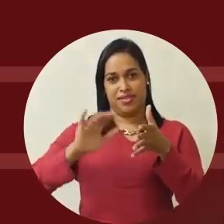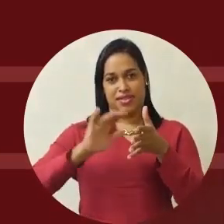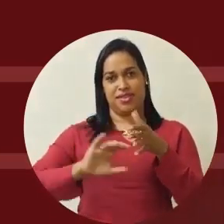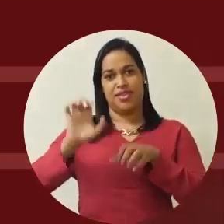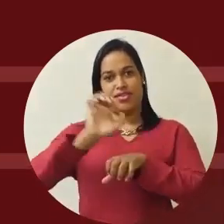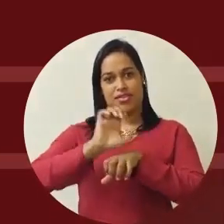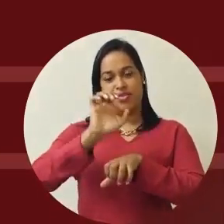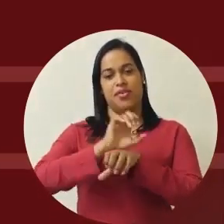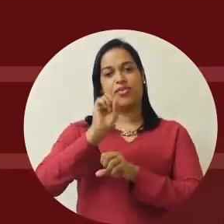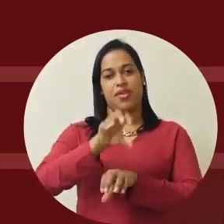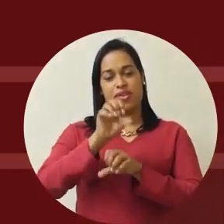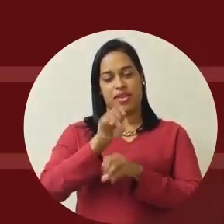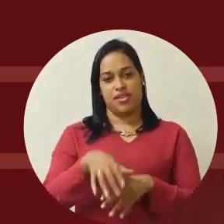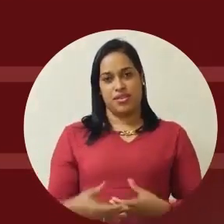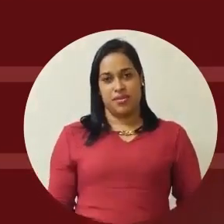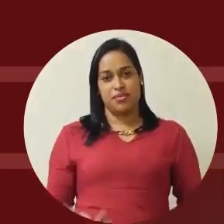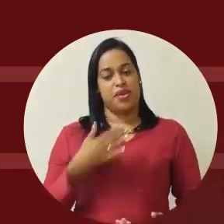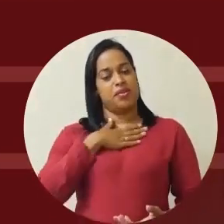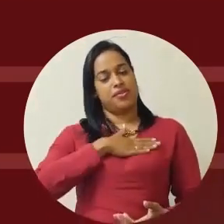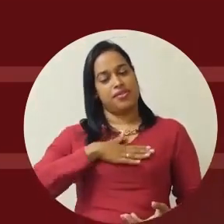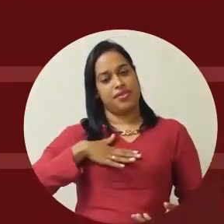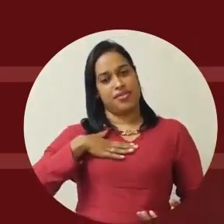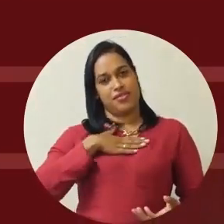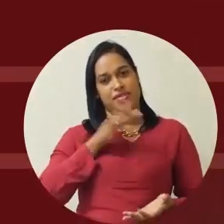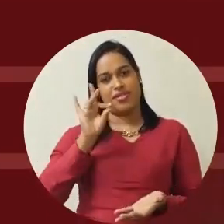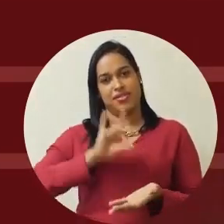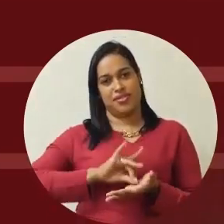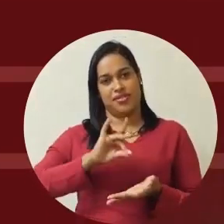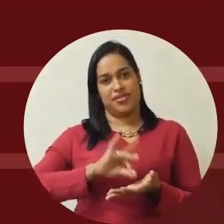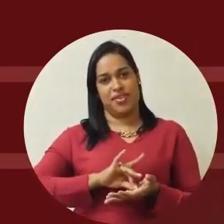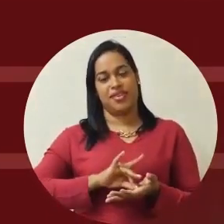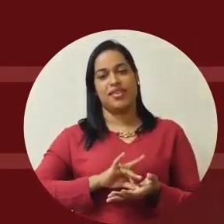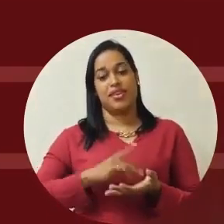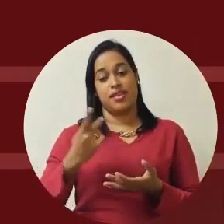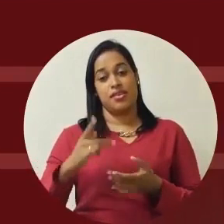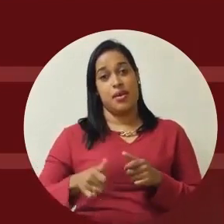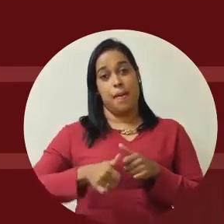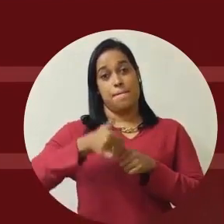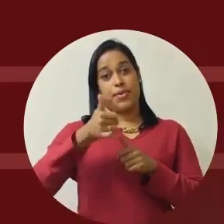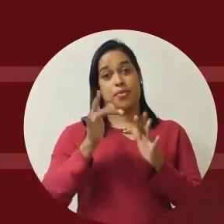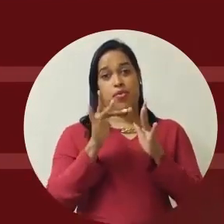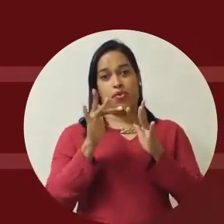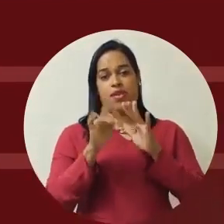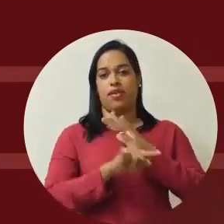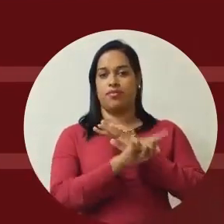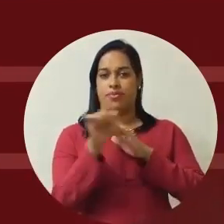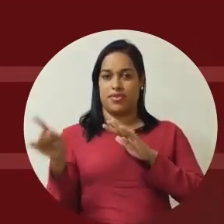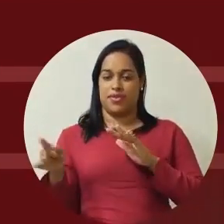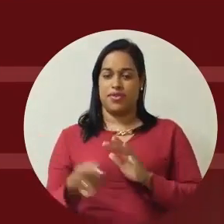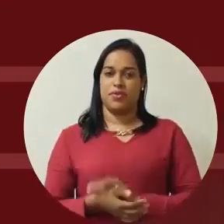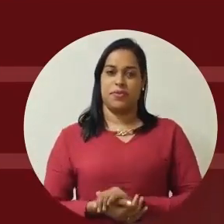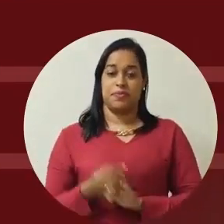Estadual de Educação. E é uma satisfação fazer esse primeiro contato com vocês.